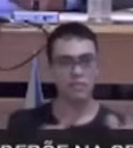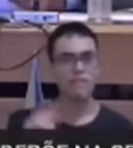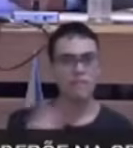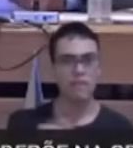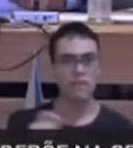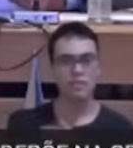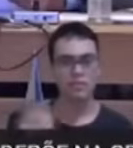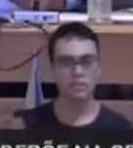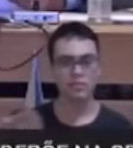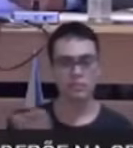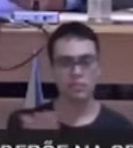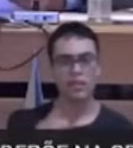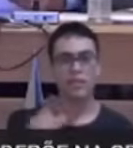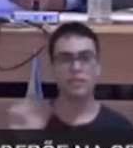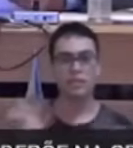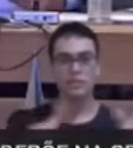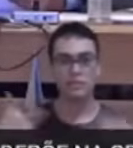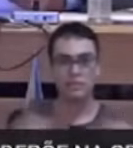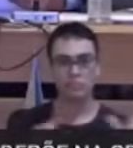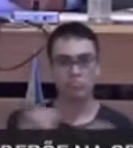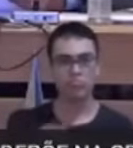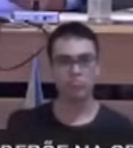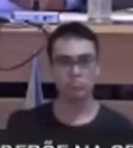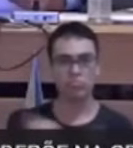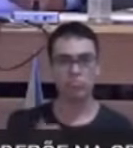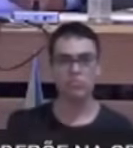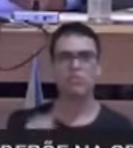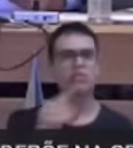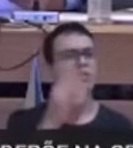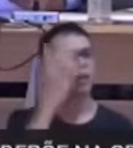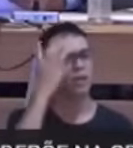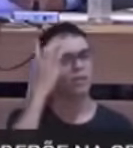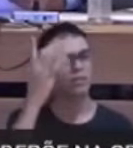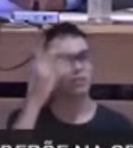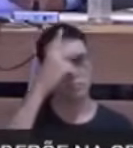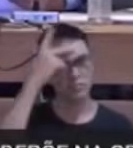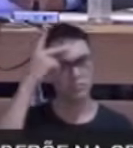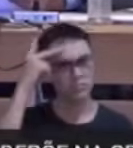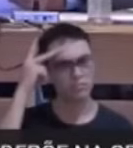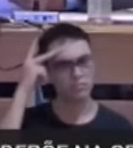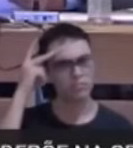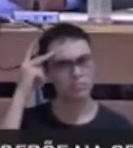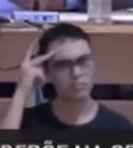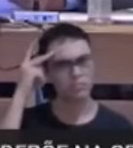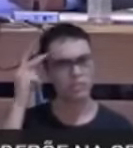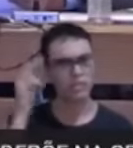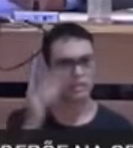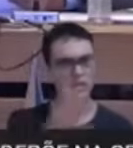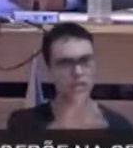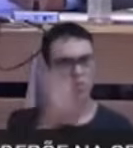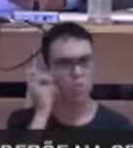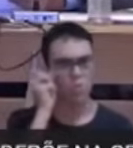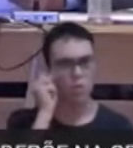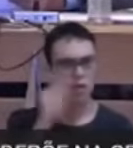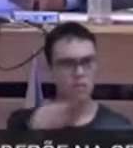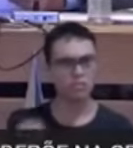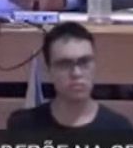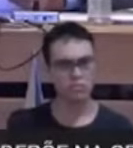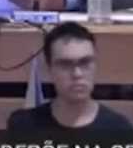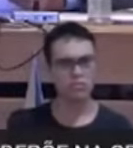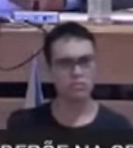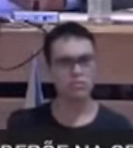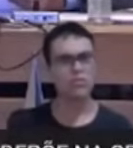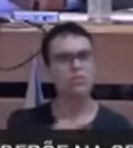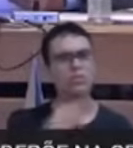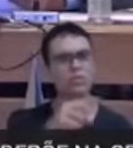televisão, ela faz com que a gente... de alguma pessoa que tomaram e invadiram o quarto dele para tirar ele de casa? Como, senhor? O senhor